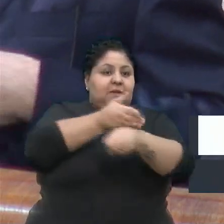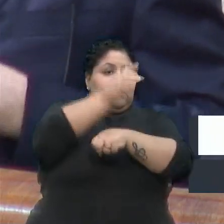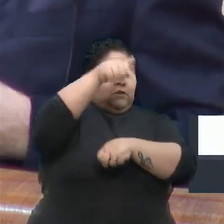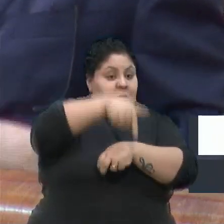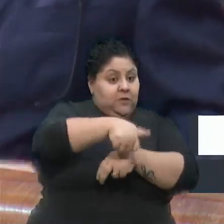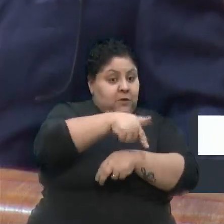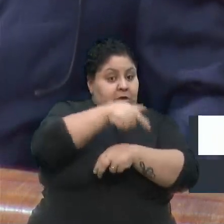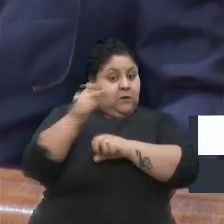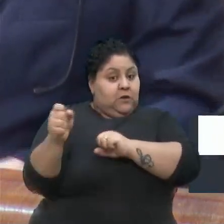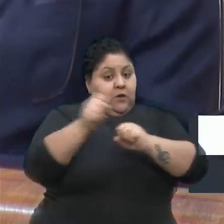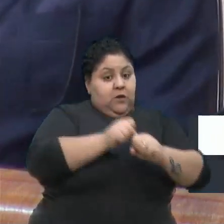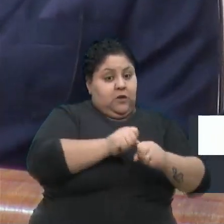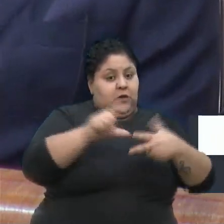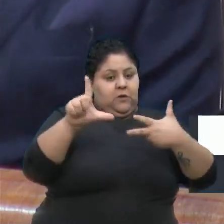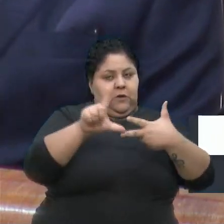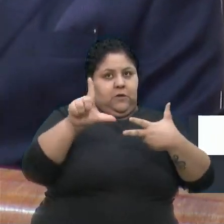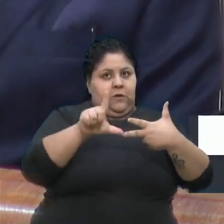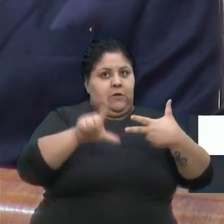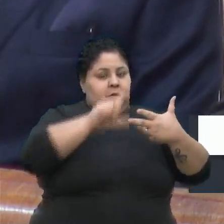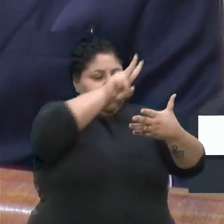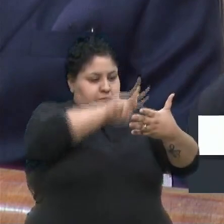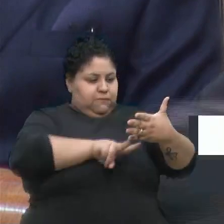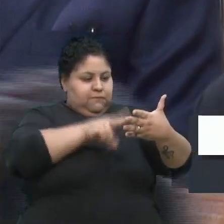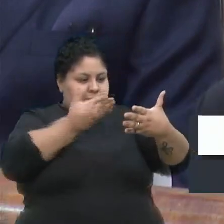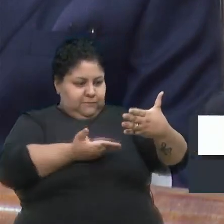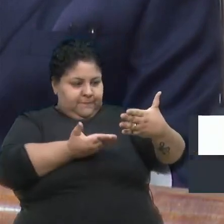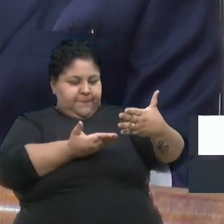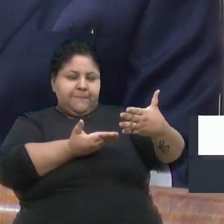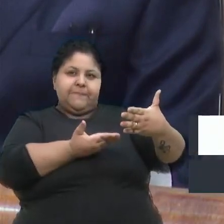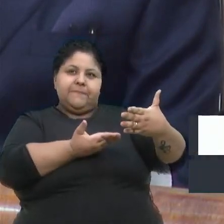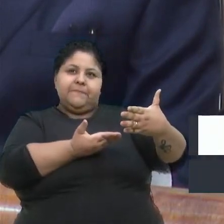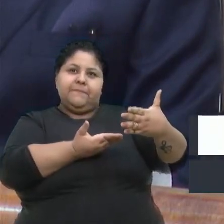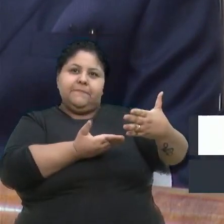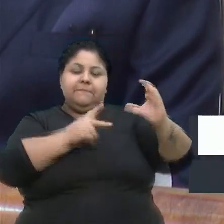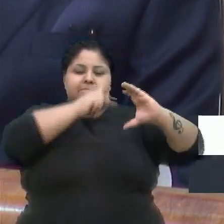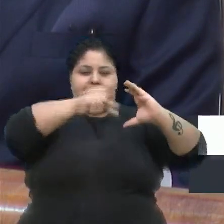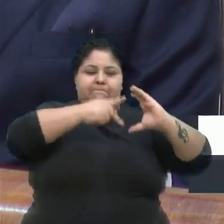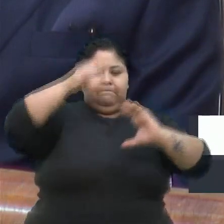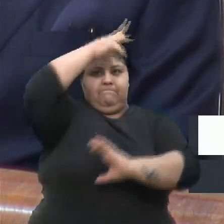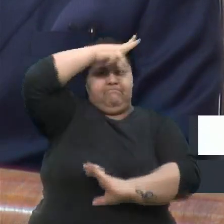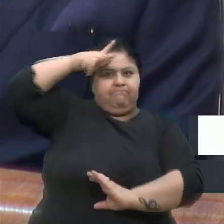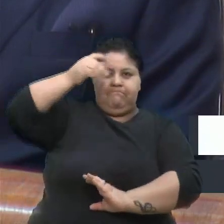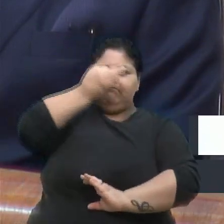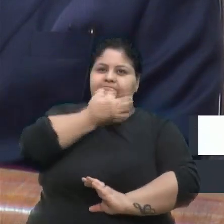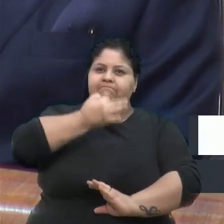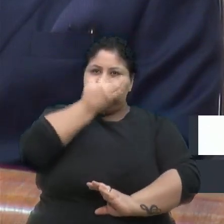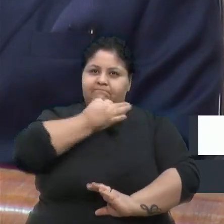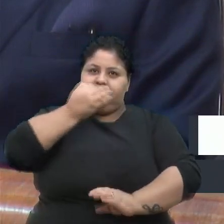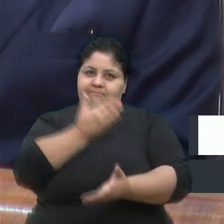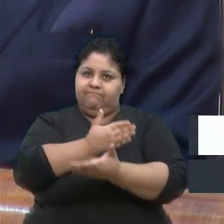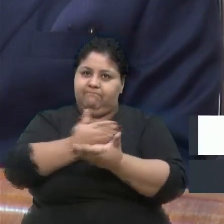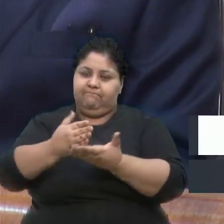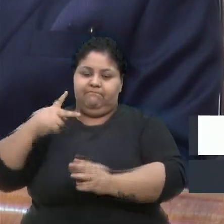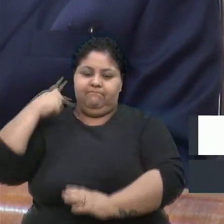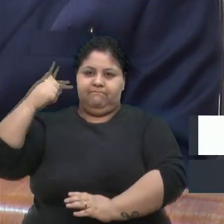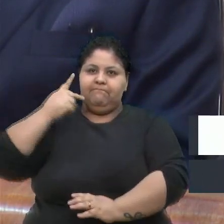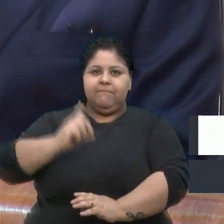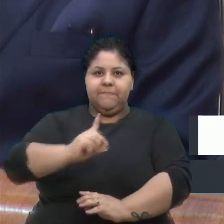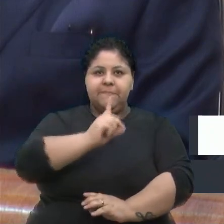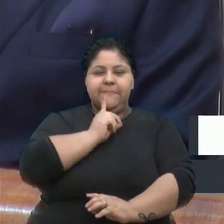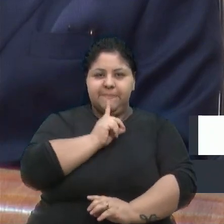lojas, muito por causa do Prata Vieira Shopping e da sua história. Então, só me resta agradecer a